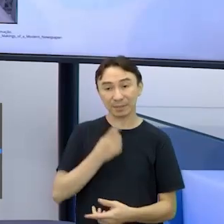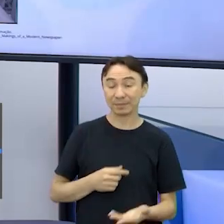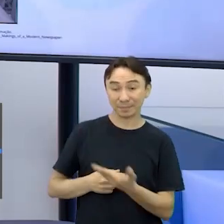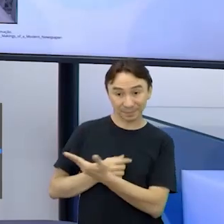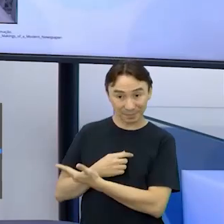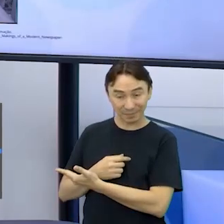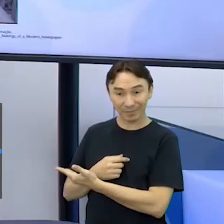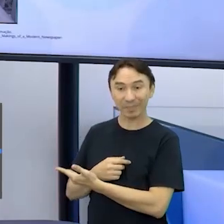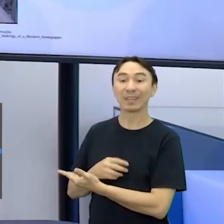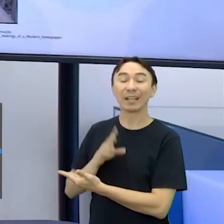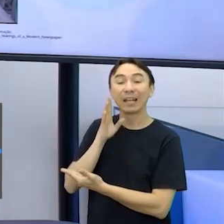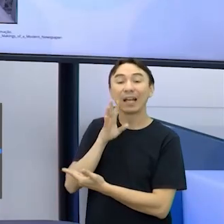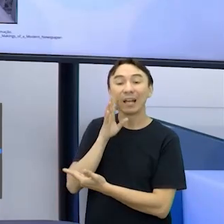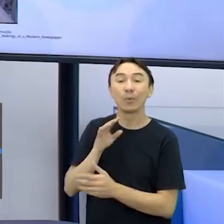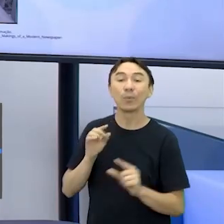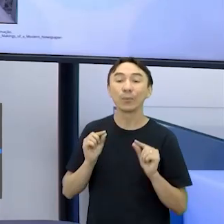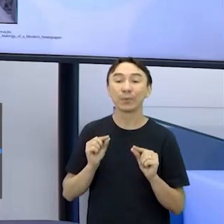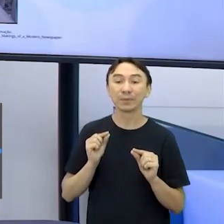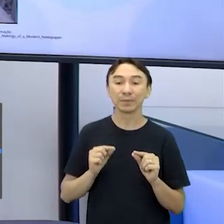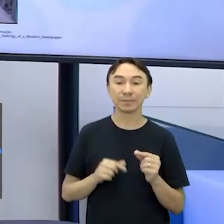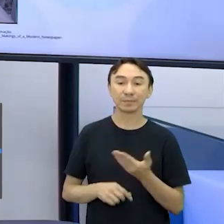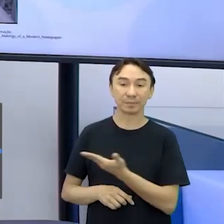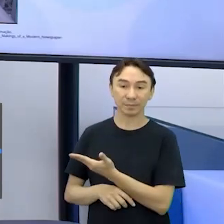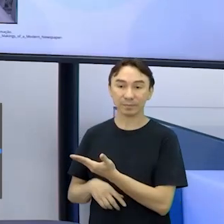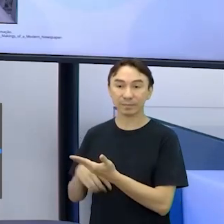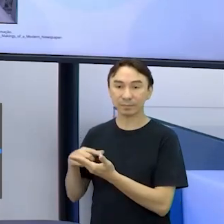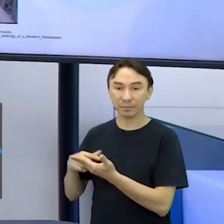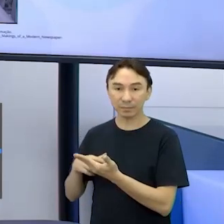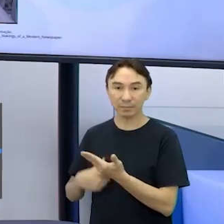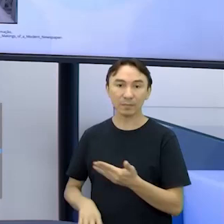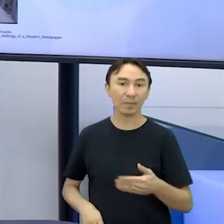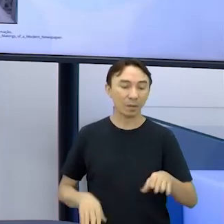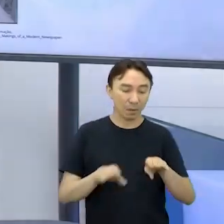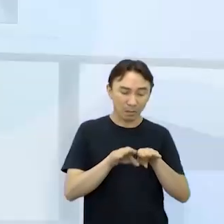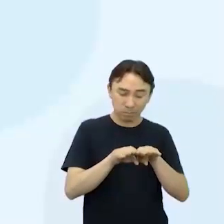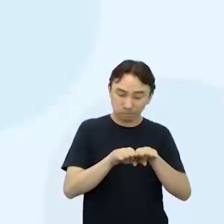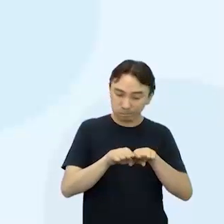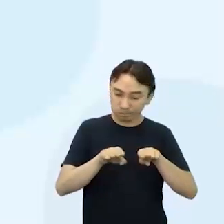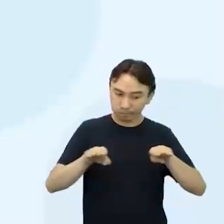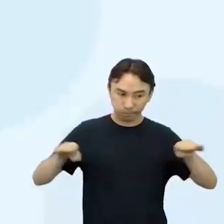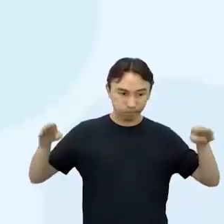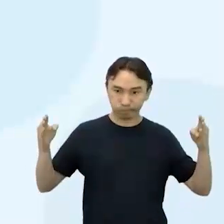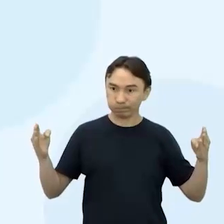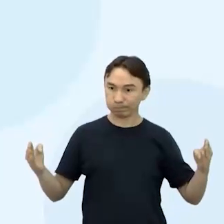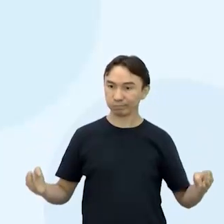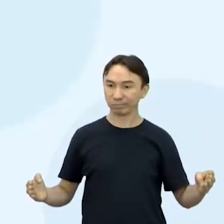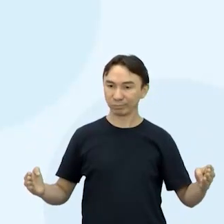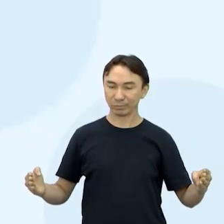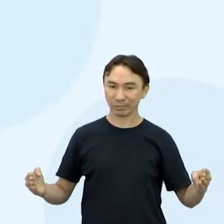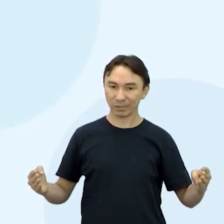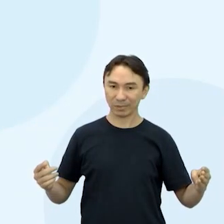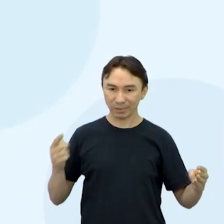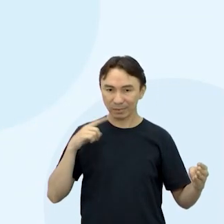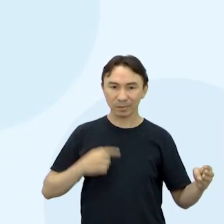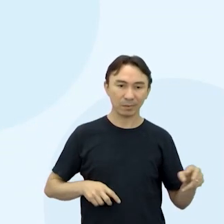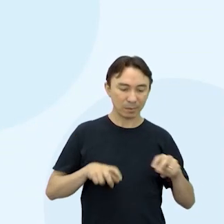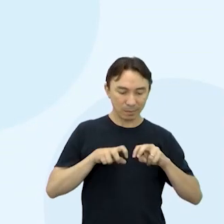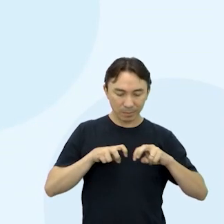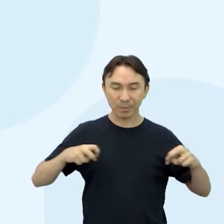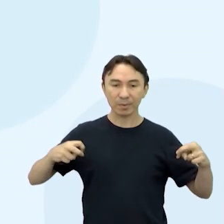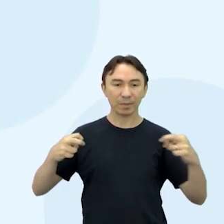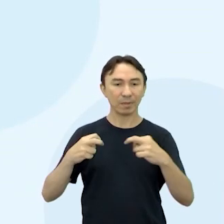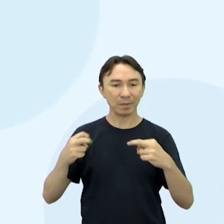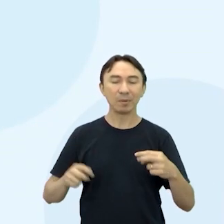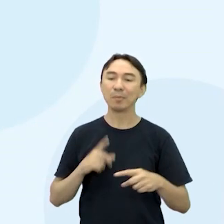quê? A gente perceber como eles trabalham numa mesa, numa grande mesa. Por quê? A ideia é facilitar